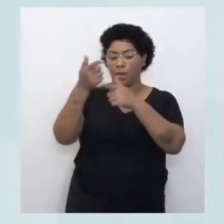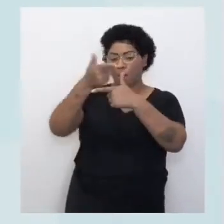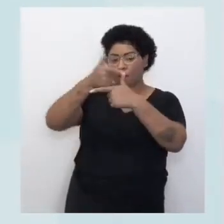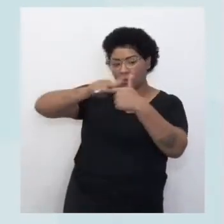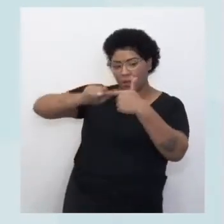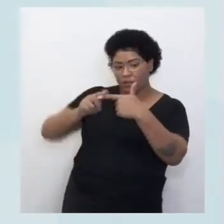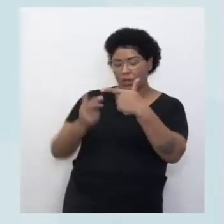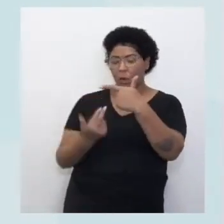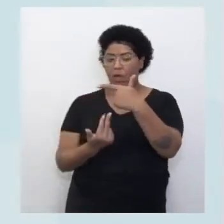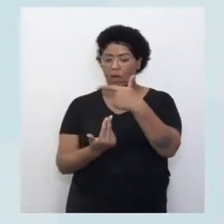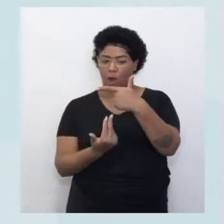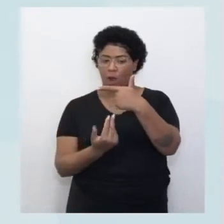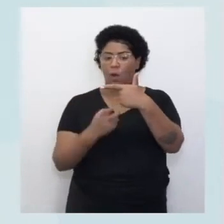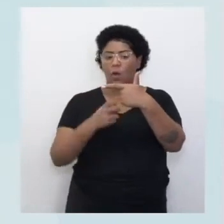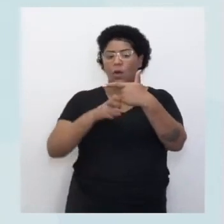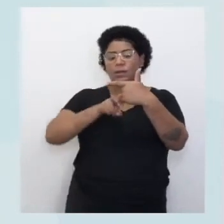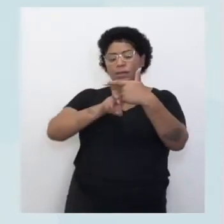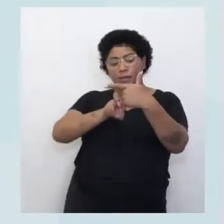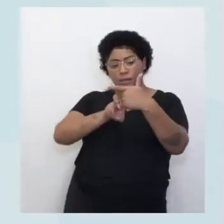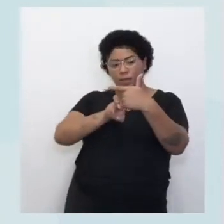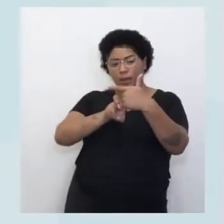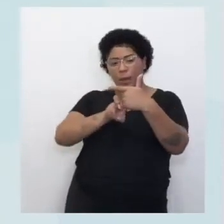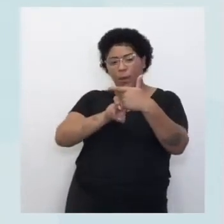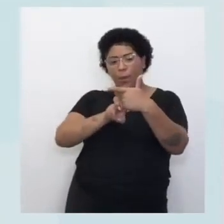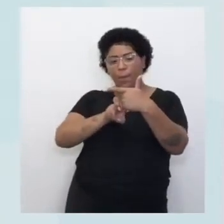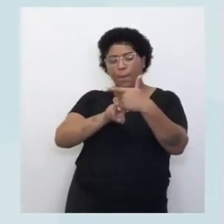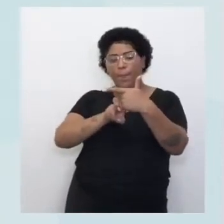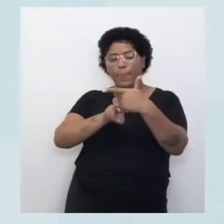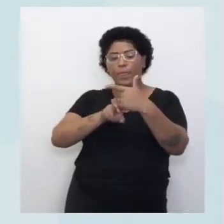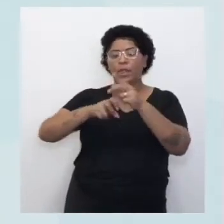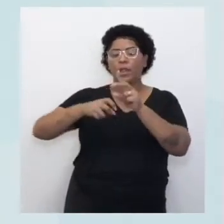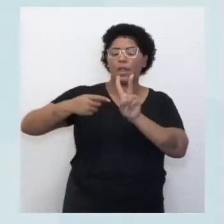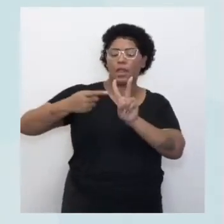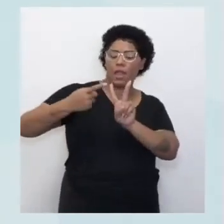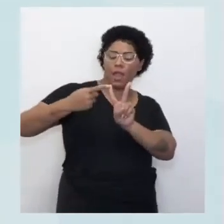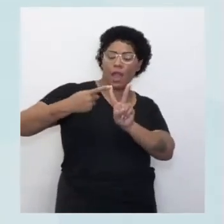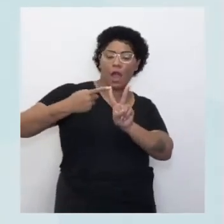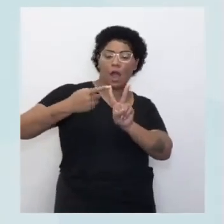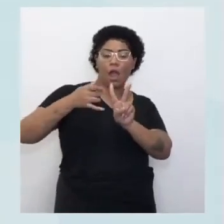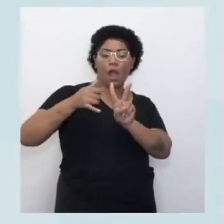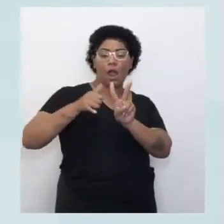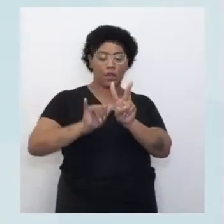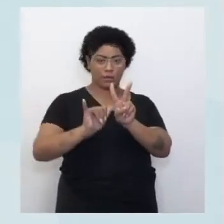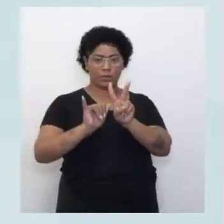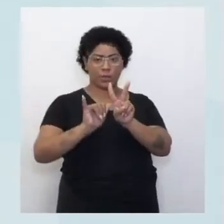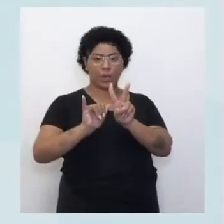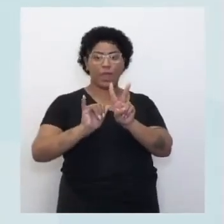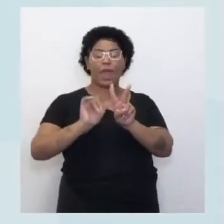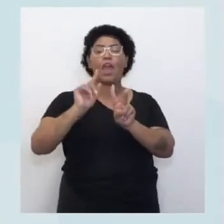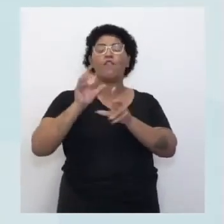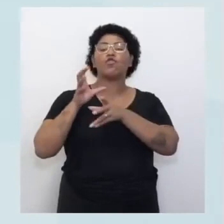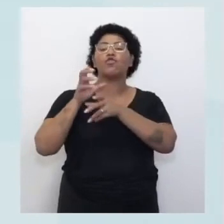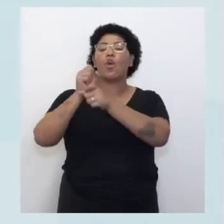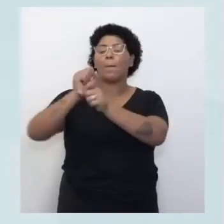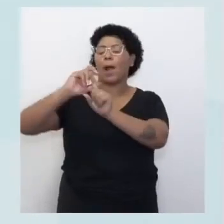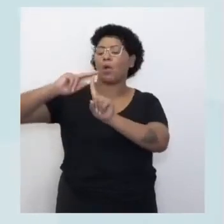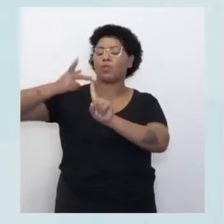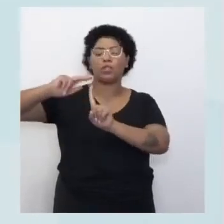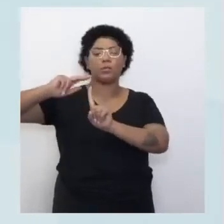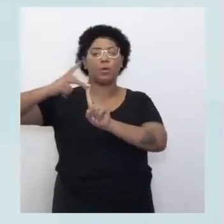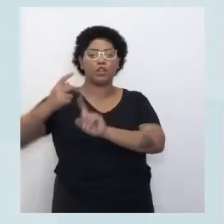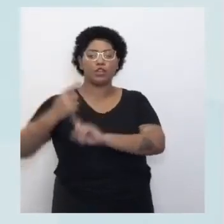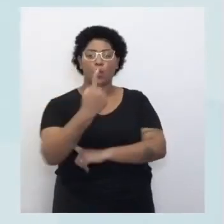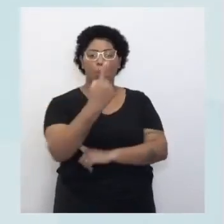iguais. Então, eu repito a base e vou somar os expoentes. 1 mais